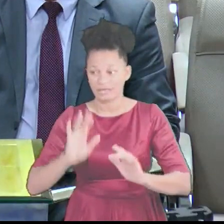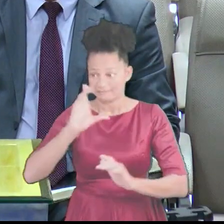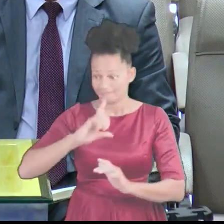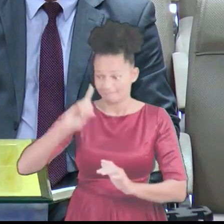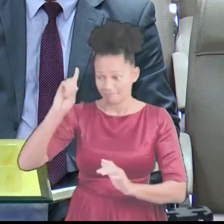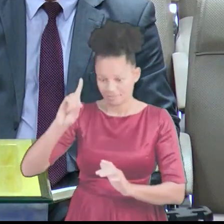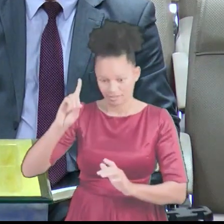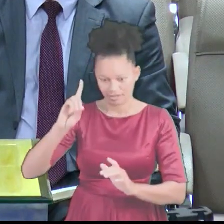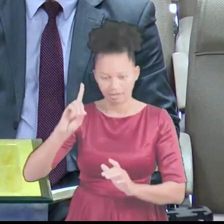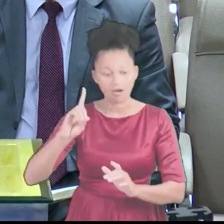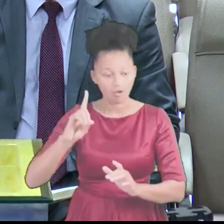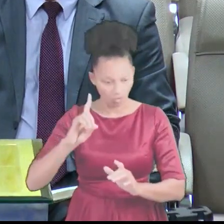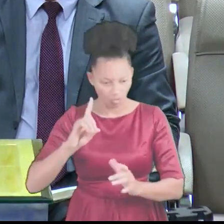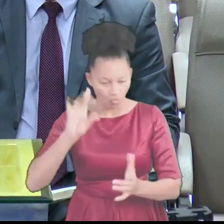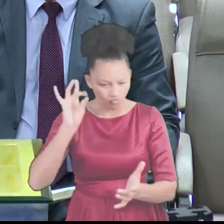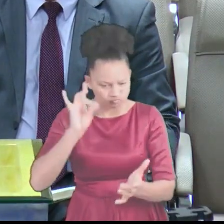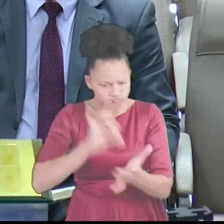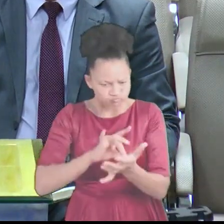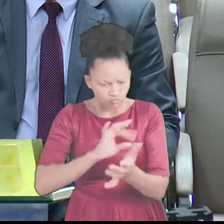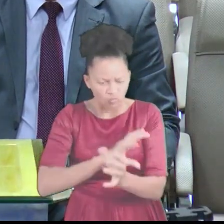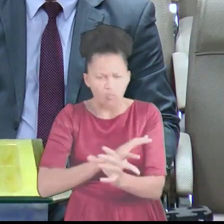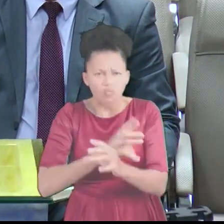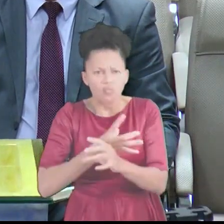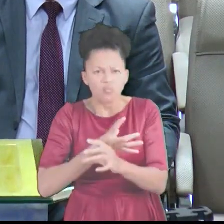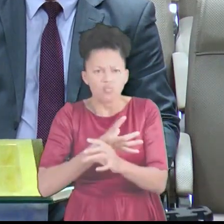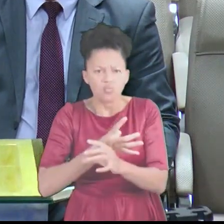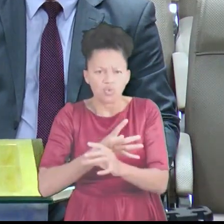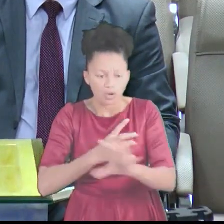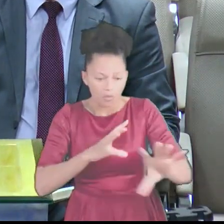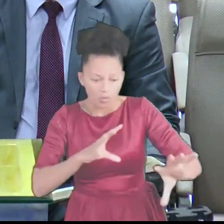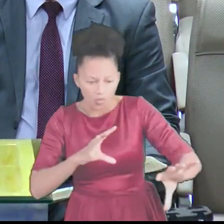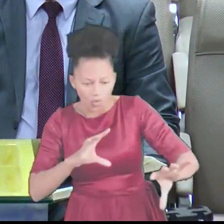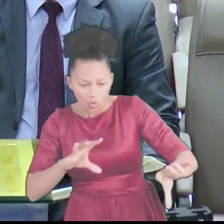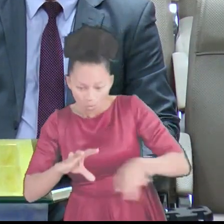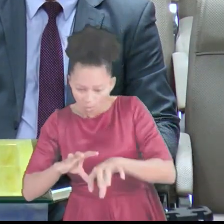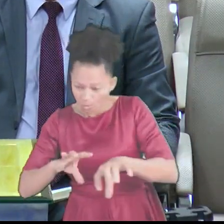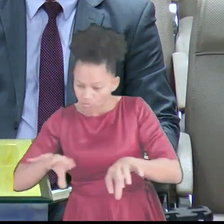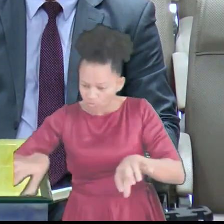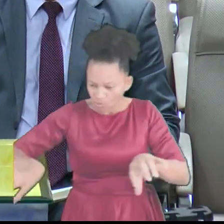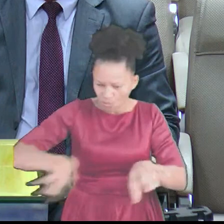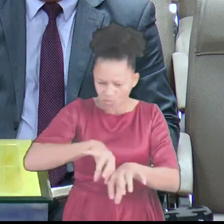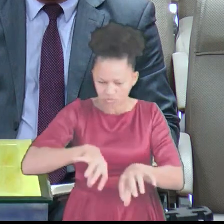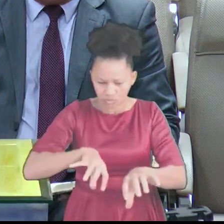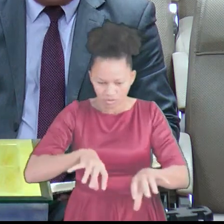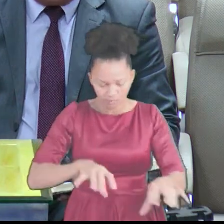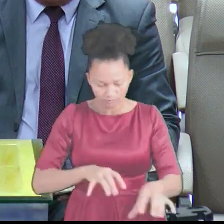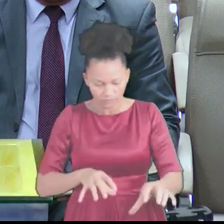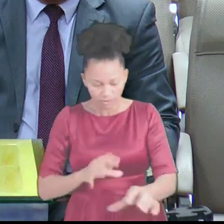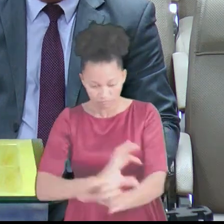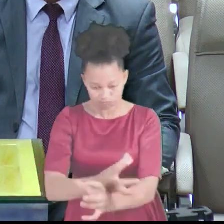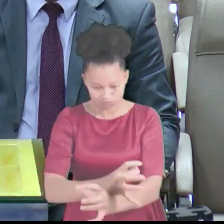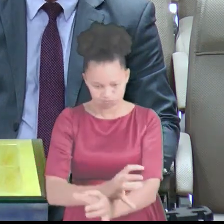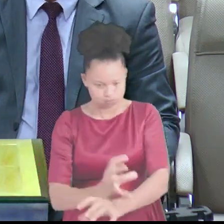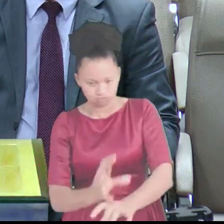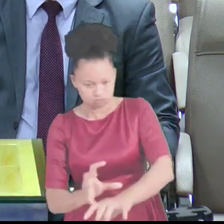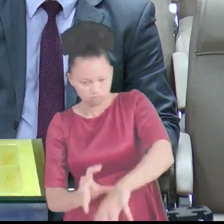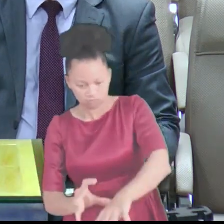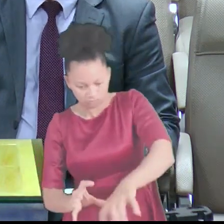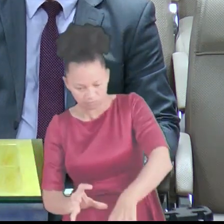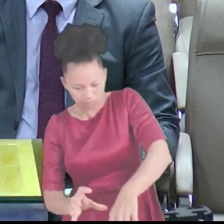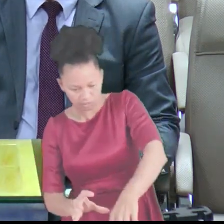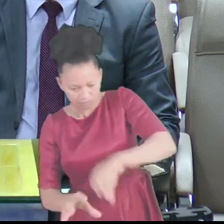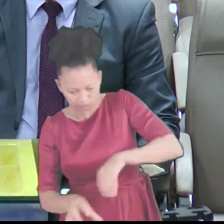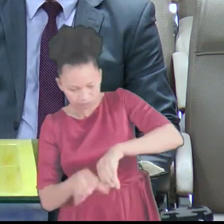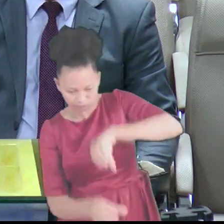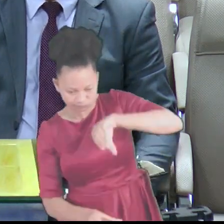Deus trouxe o osso original para se juntar ao seu osso, tá? E foi se